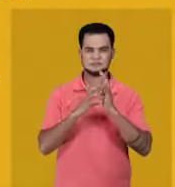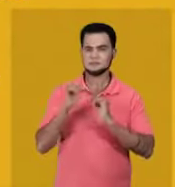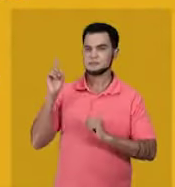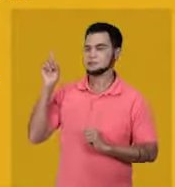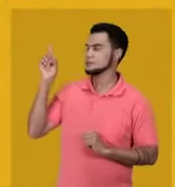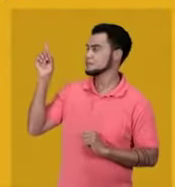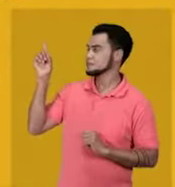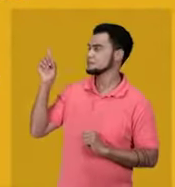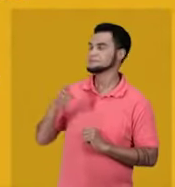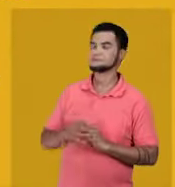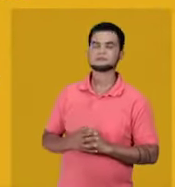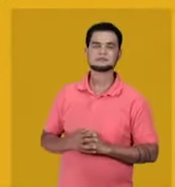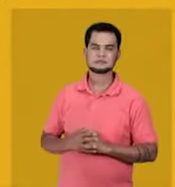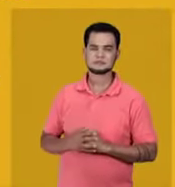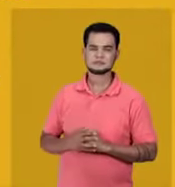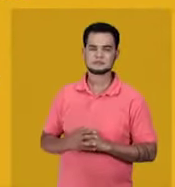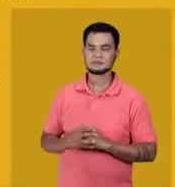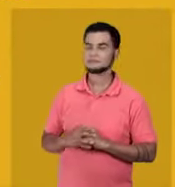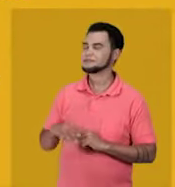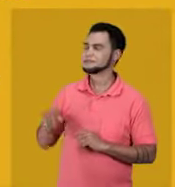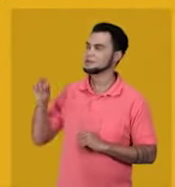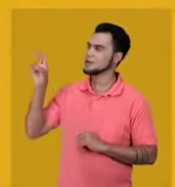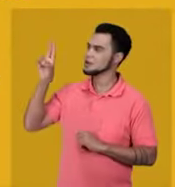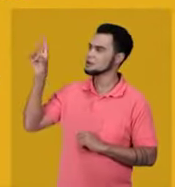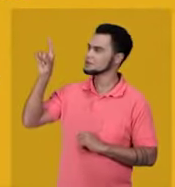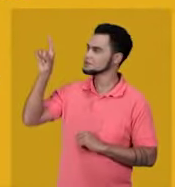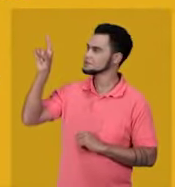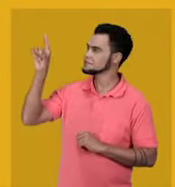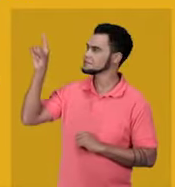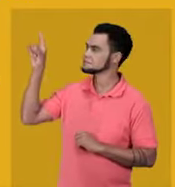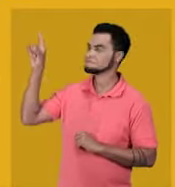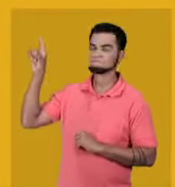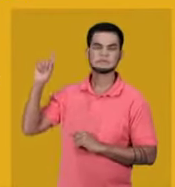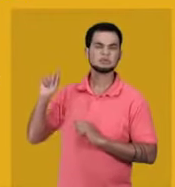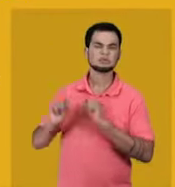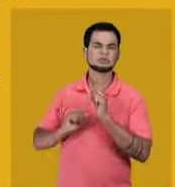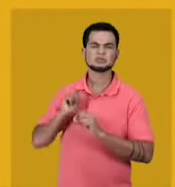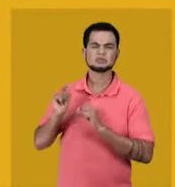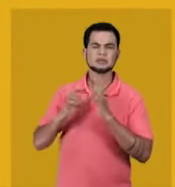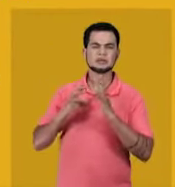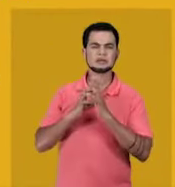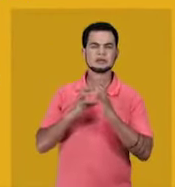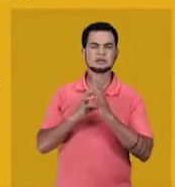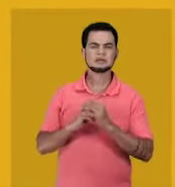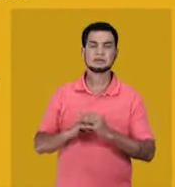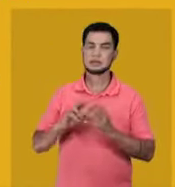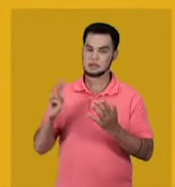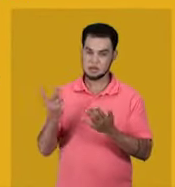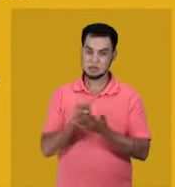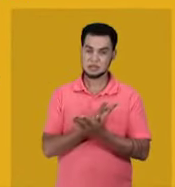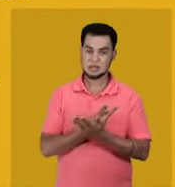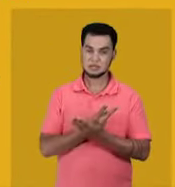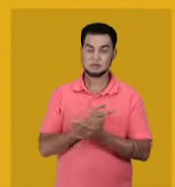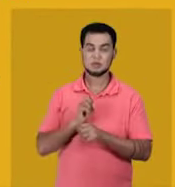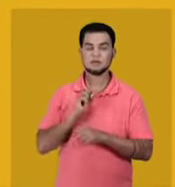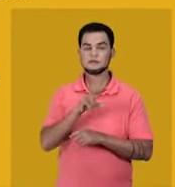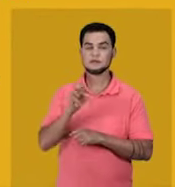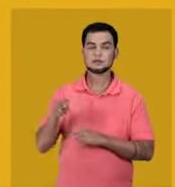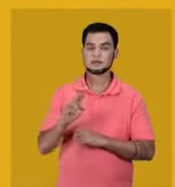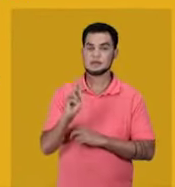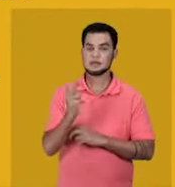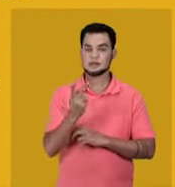é a síndrome da imunodeficiência humana. O que ela é? Ela é causada pelo vírus HIV, que é o